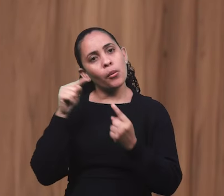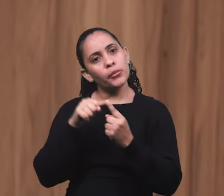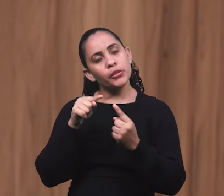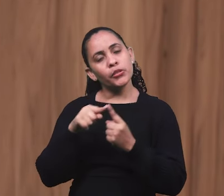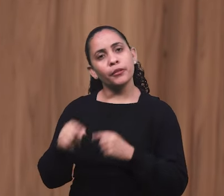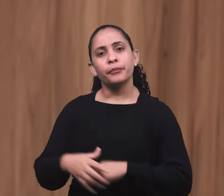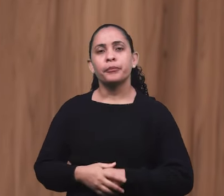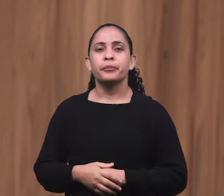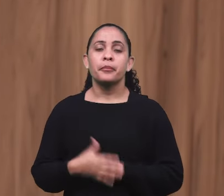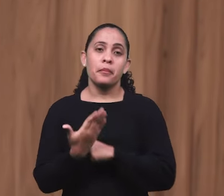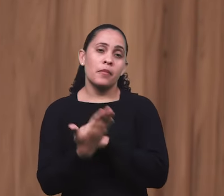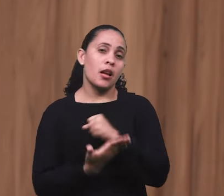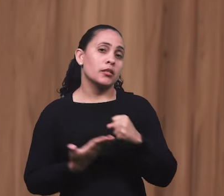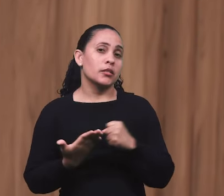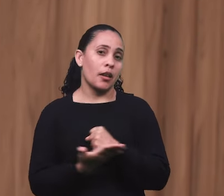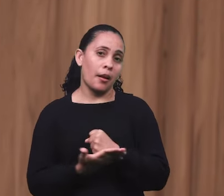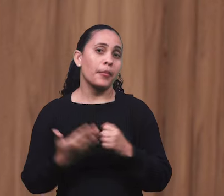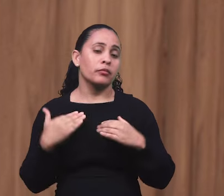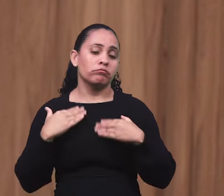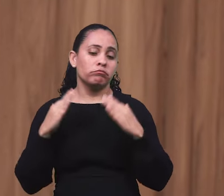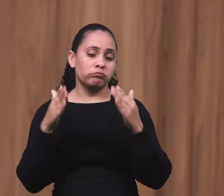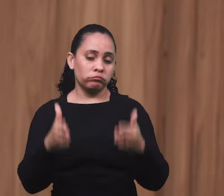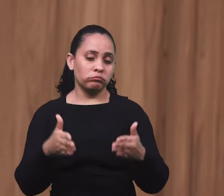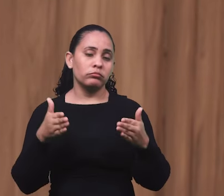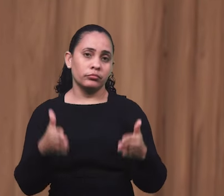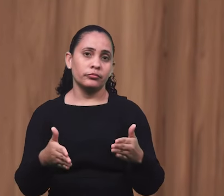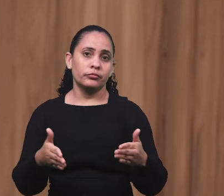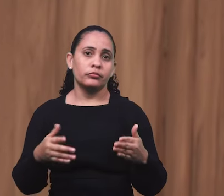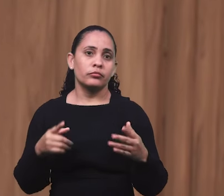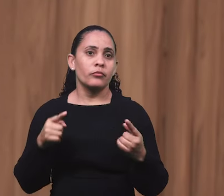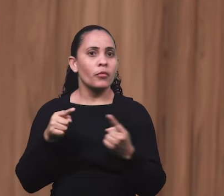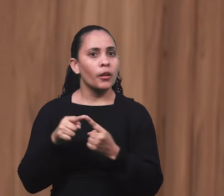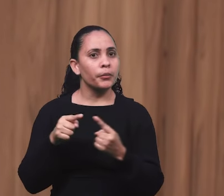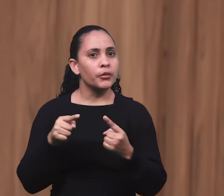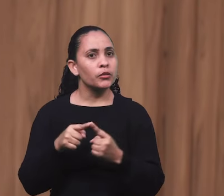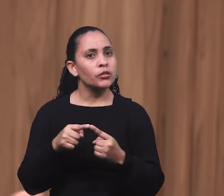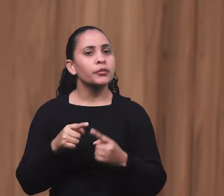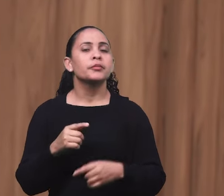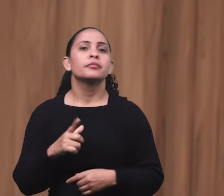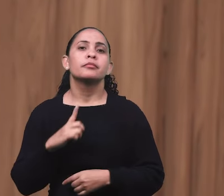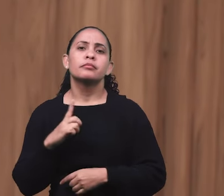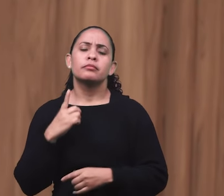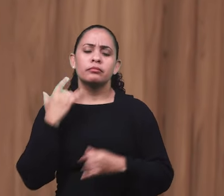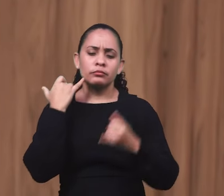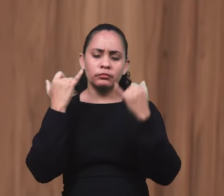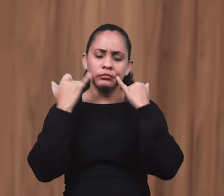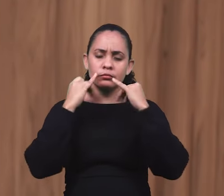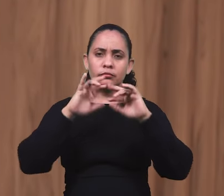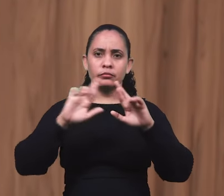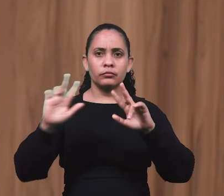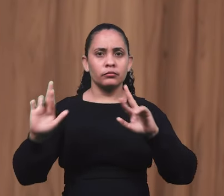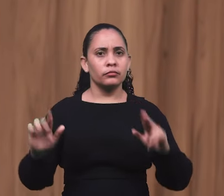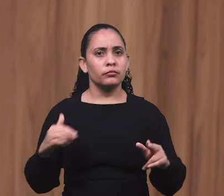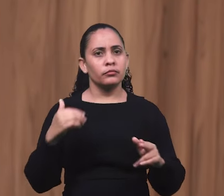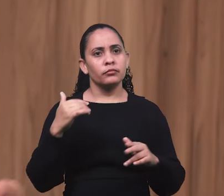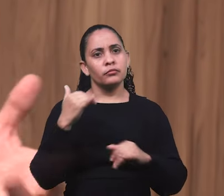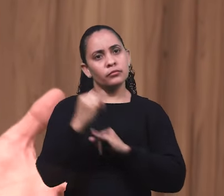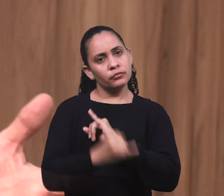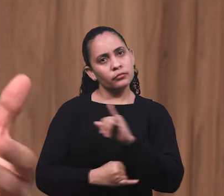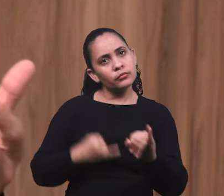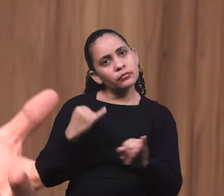que, basicamente, é traçar os seus objetivos e, a partir daí, buscar as informações, seja na internet, através de